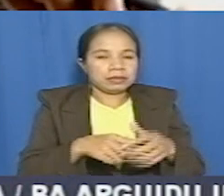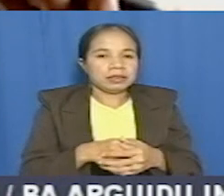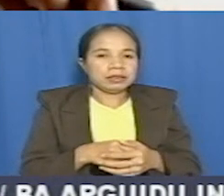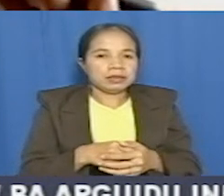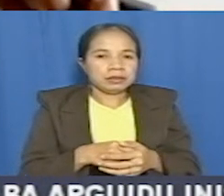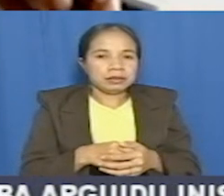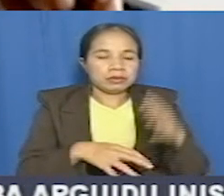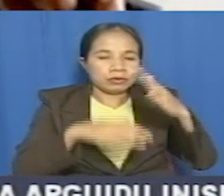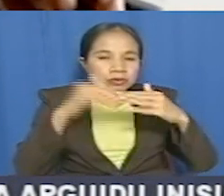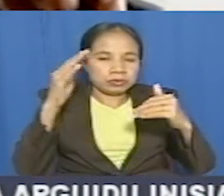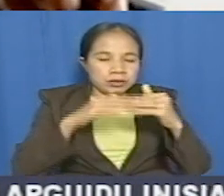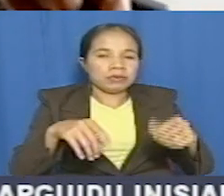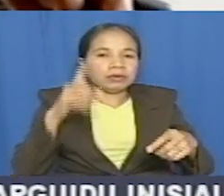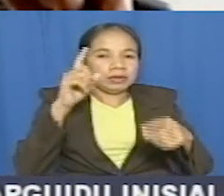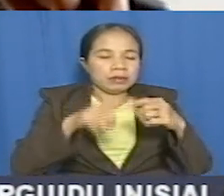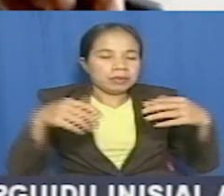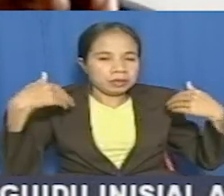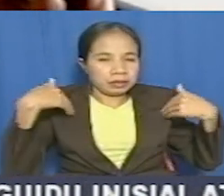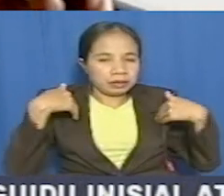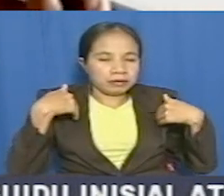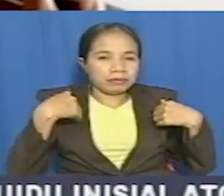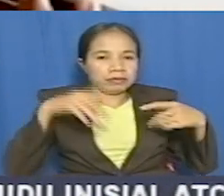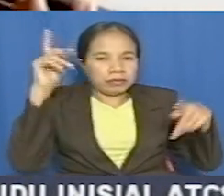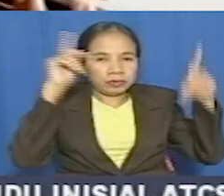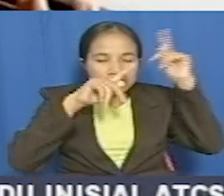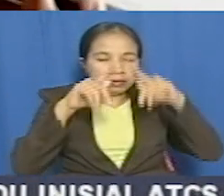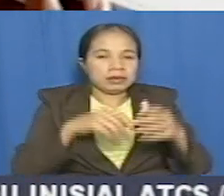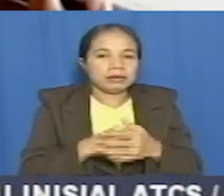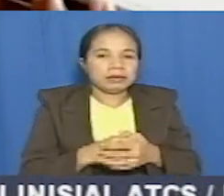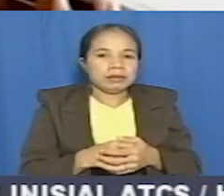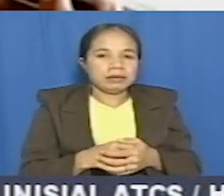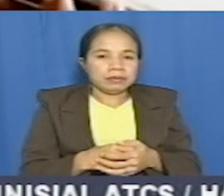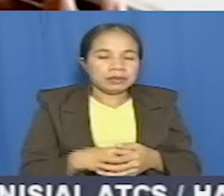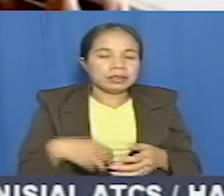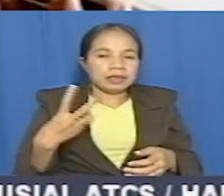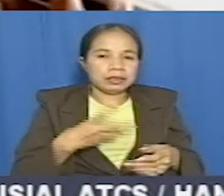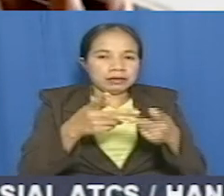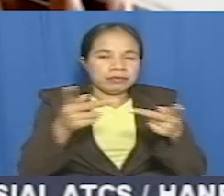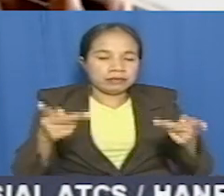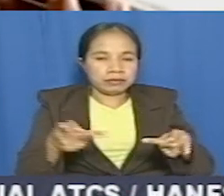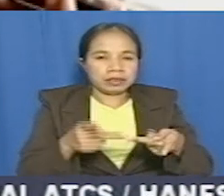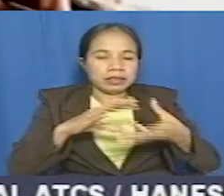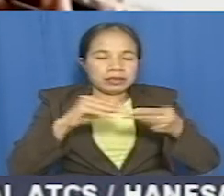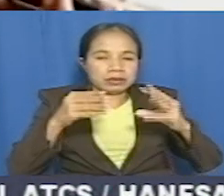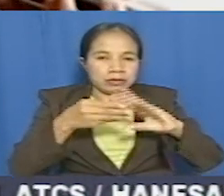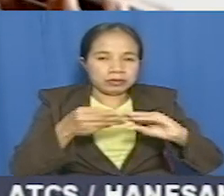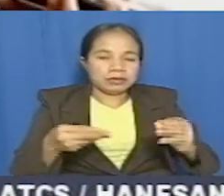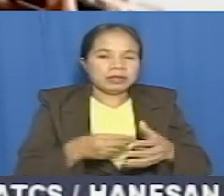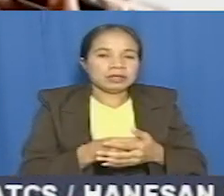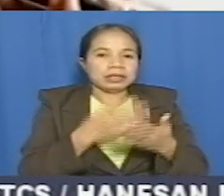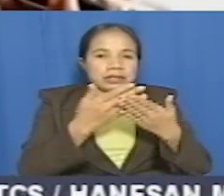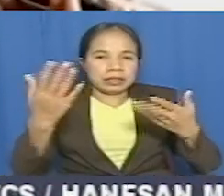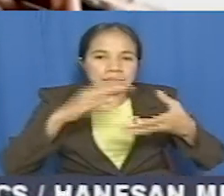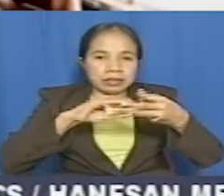construção de louro risco, de louro lacon, e tinha fatos históricos, tinha objetos históricos, tinha um